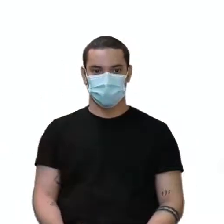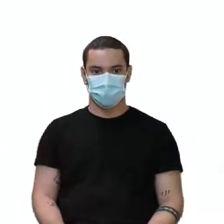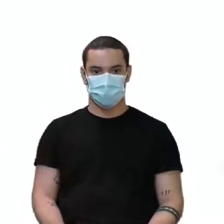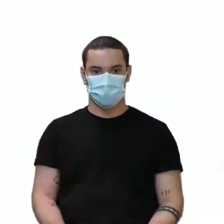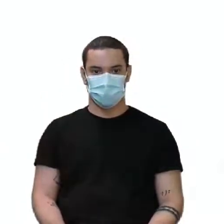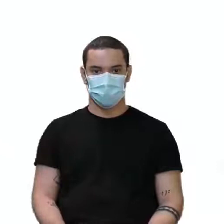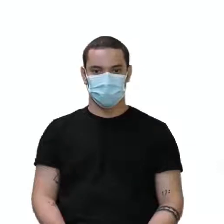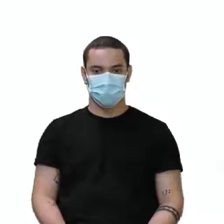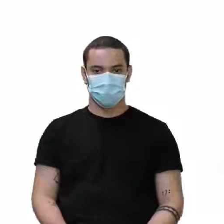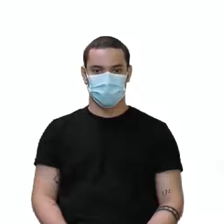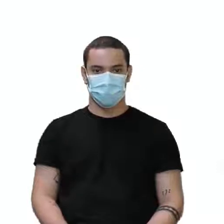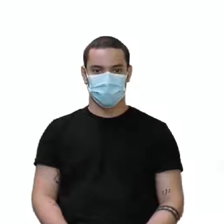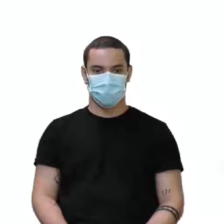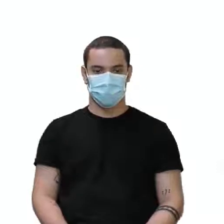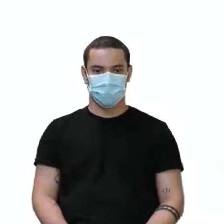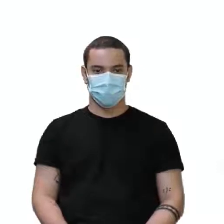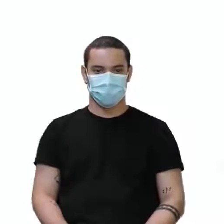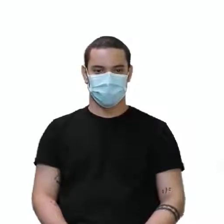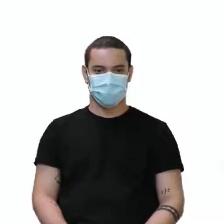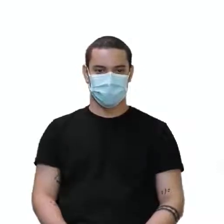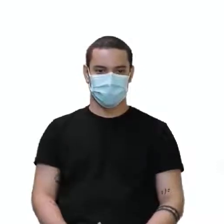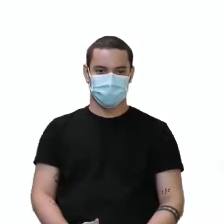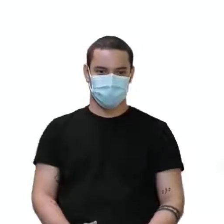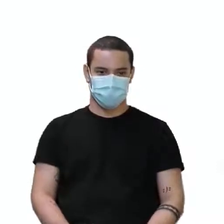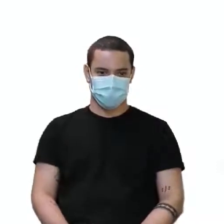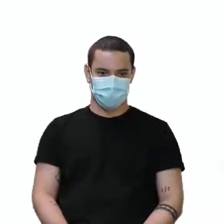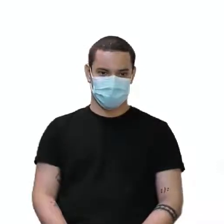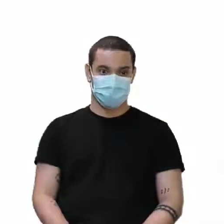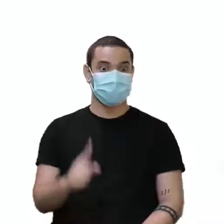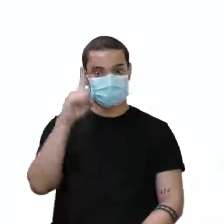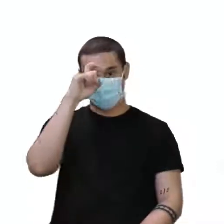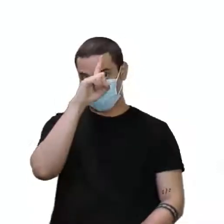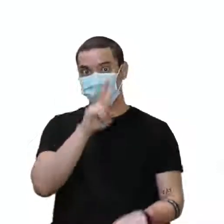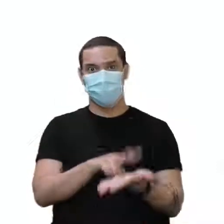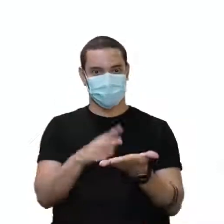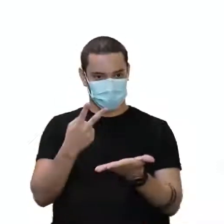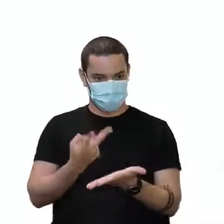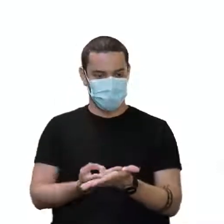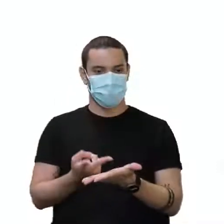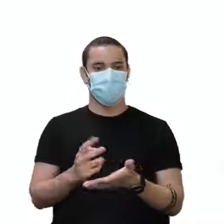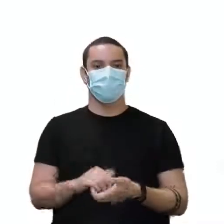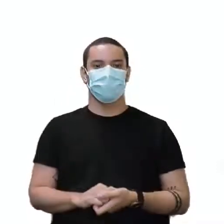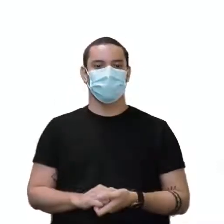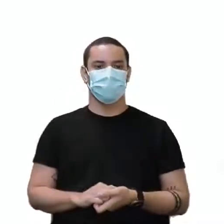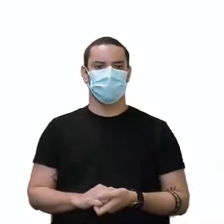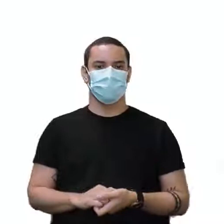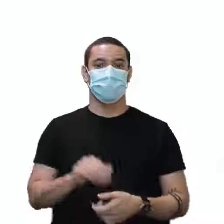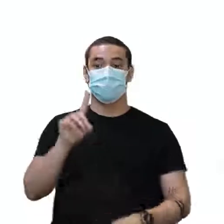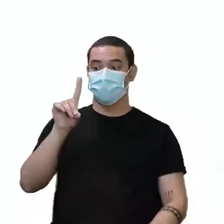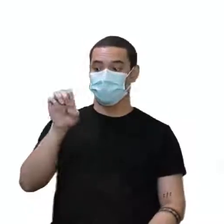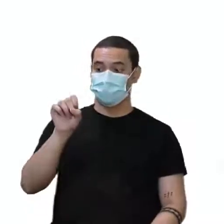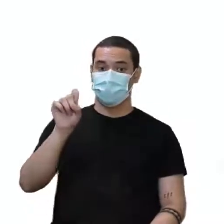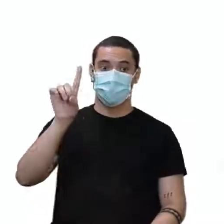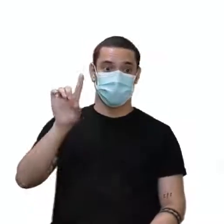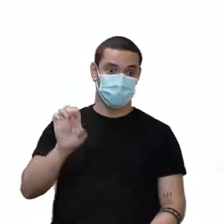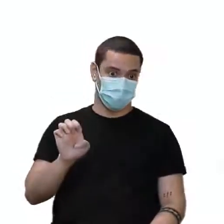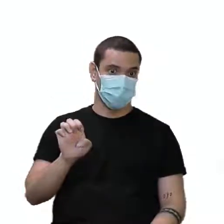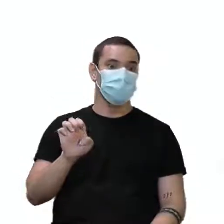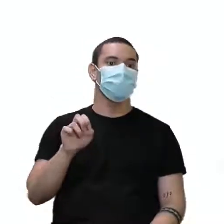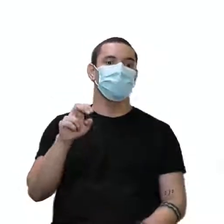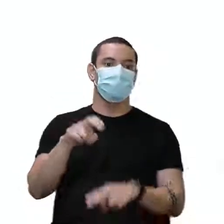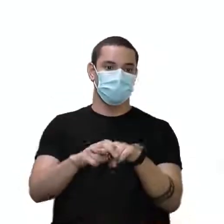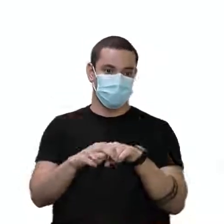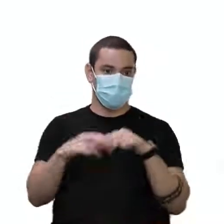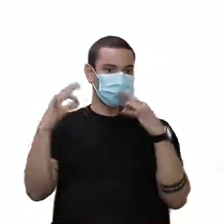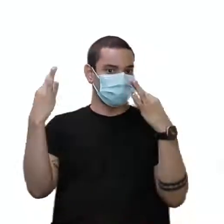ano passado, ou desde ano... Até ficou difícil de traduzir. Ou desde o ano passado. Gente, desde o ano passado, né? Então,